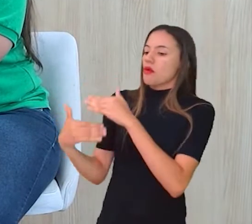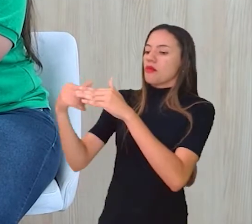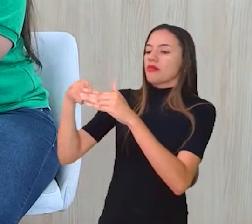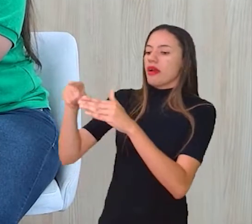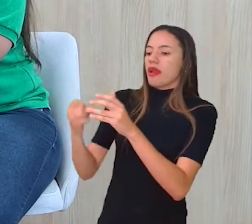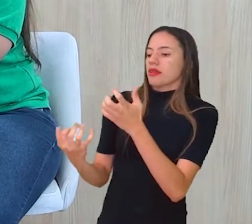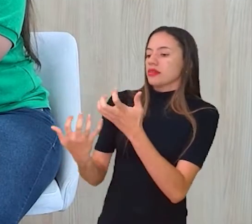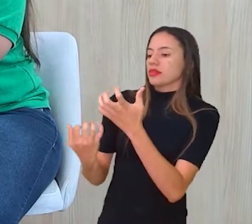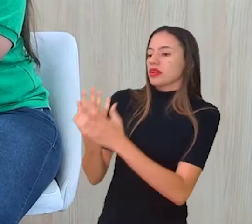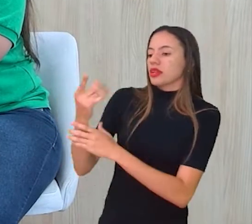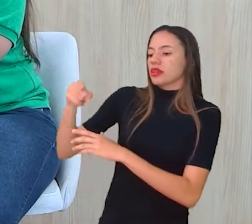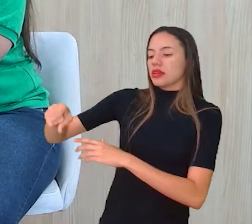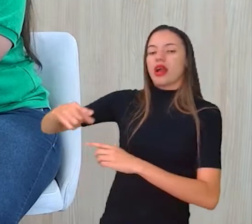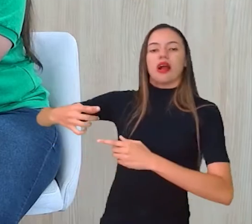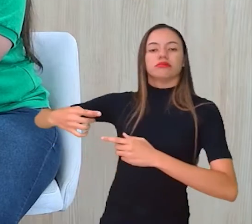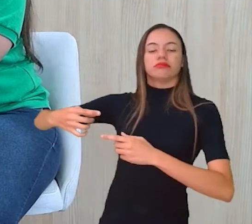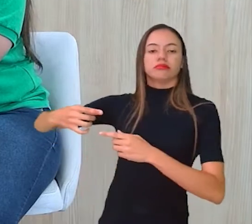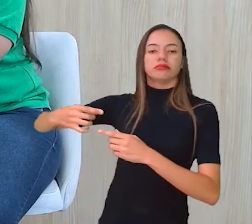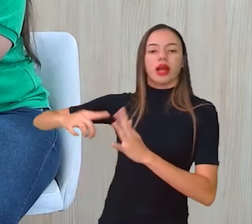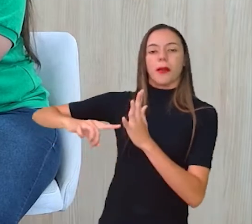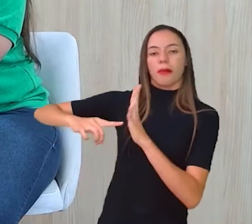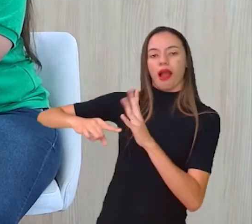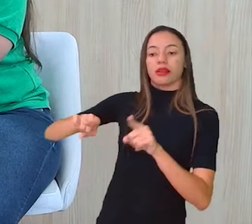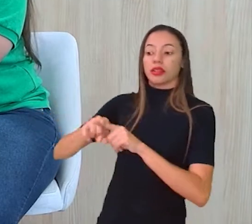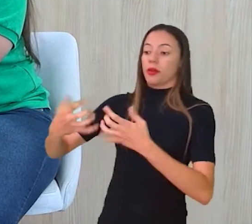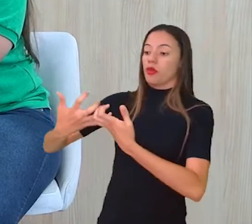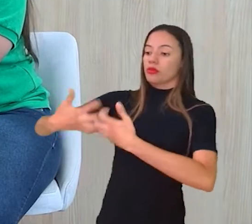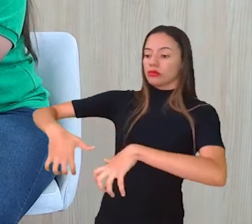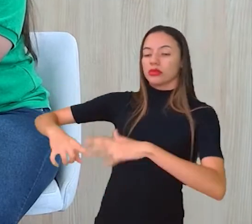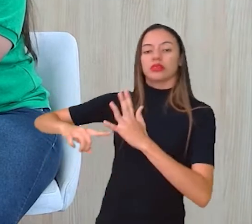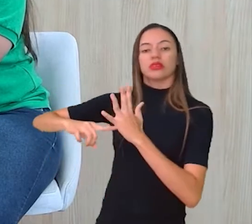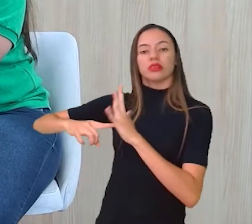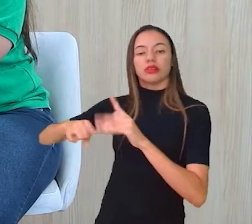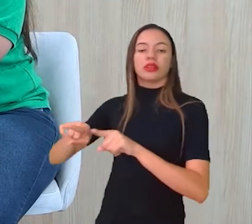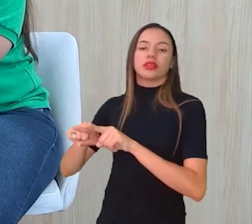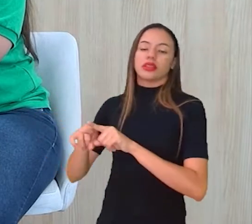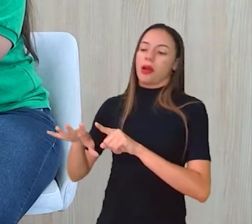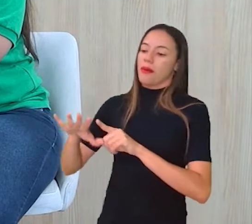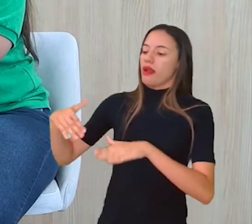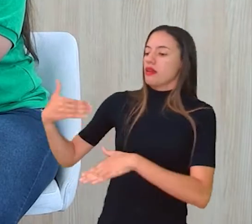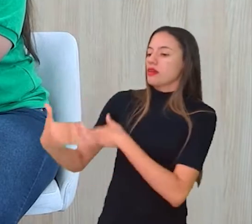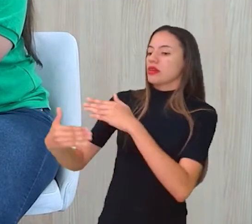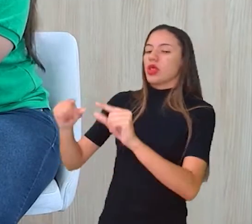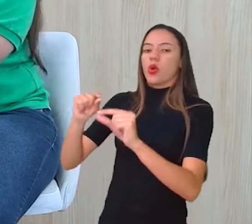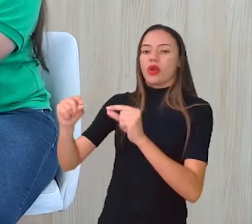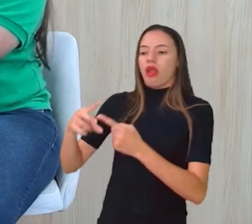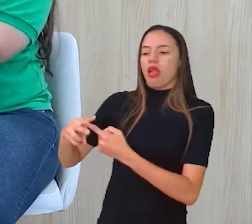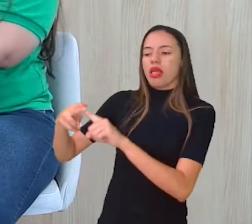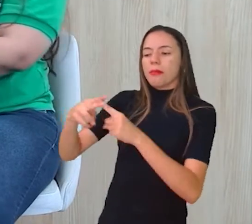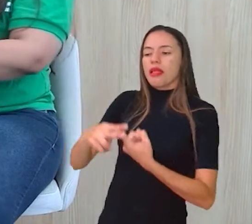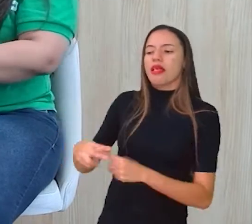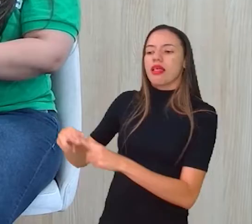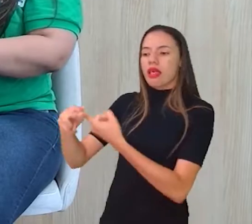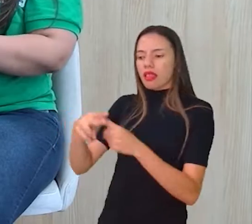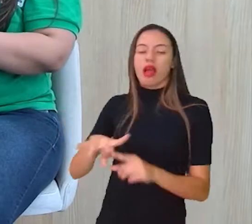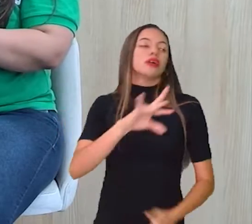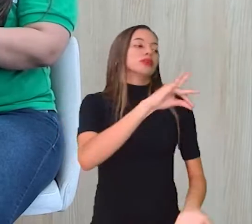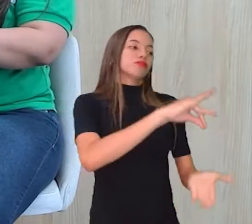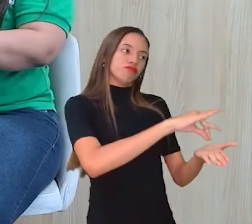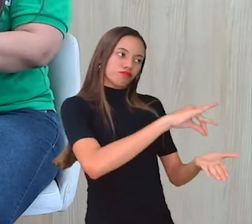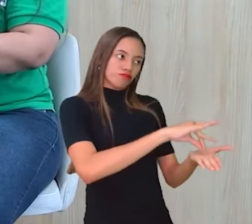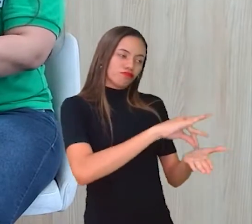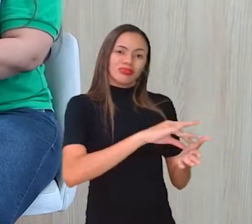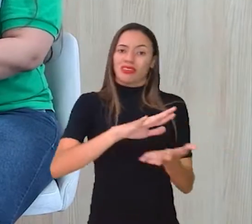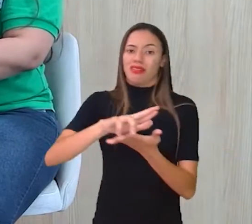para desenvolver o funcionamento das máquinas, para desenvolver também a manutenção dessas máquinas. Exatamente. Né? Então,